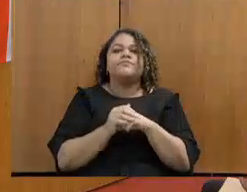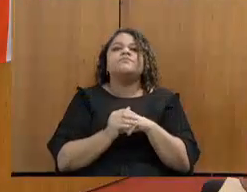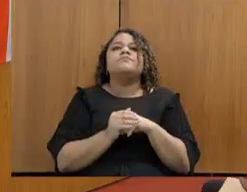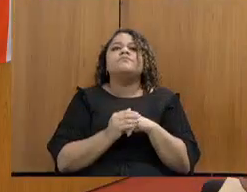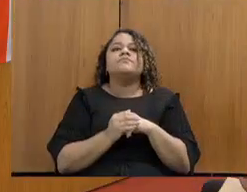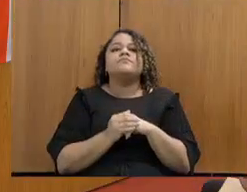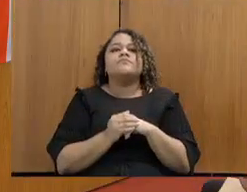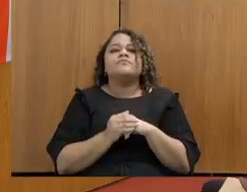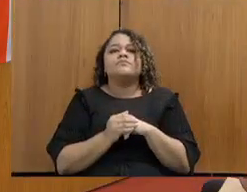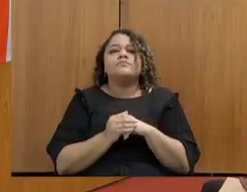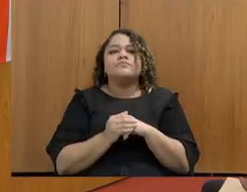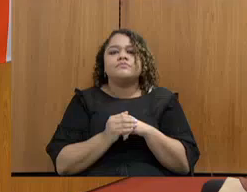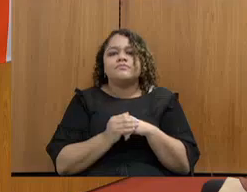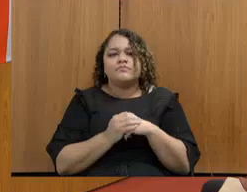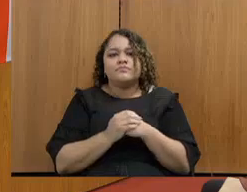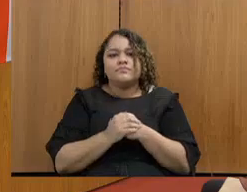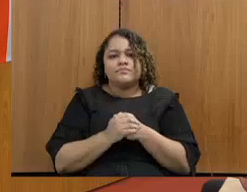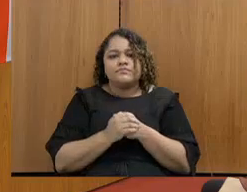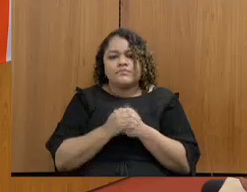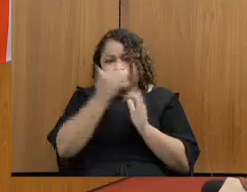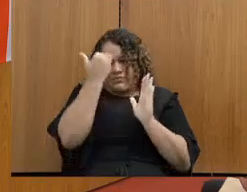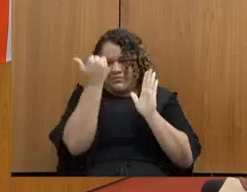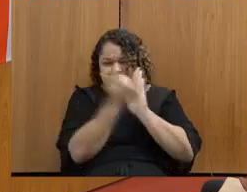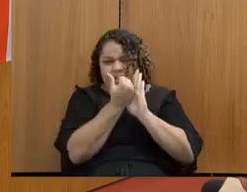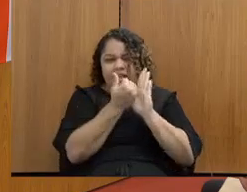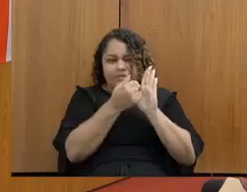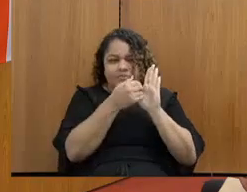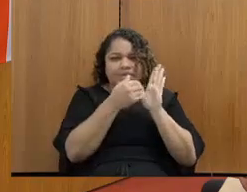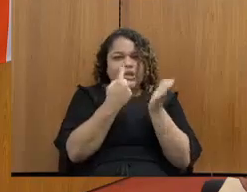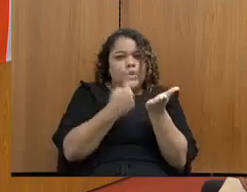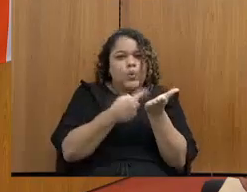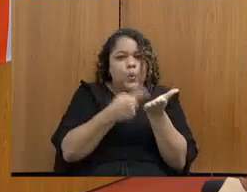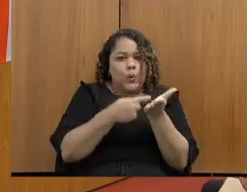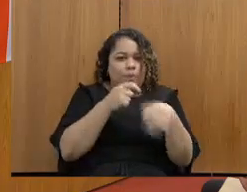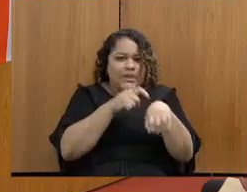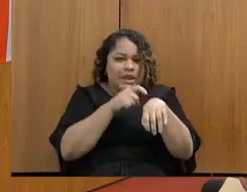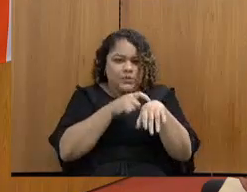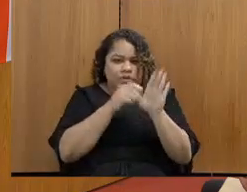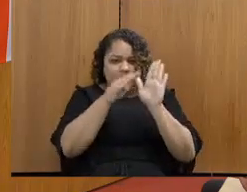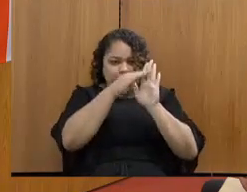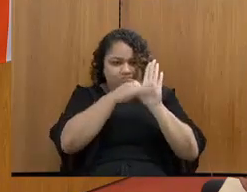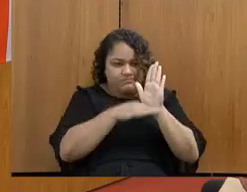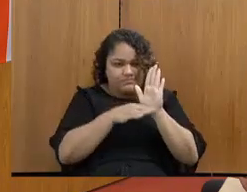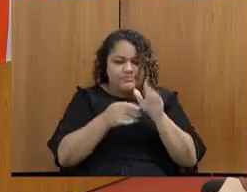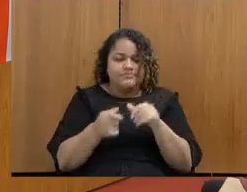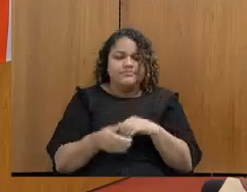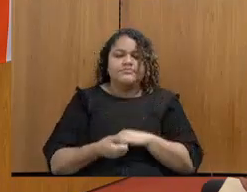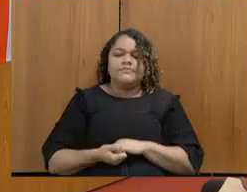serão feitas nos prazos aqui combinados o senhor tem a palavra